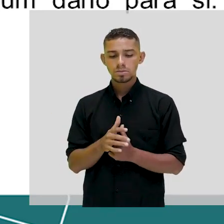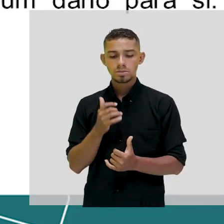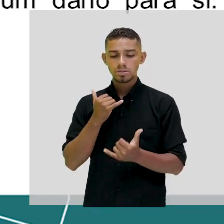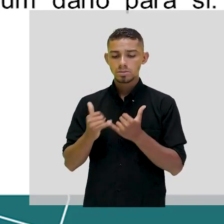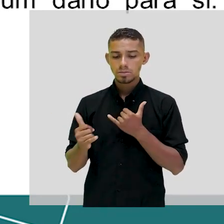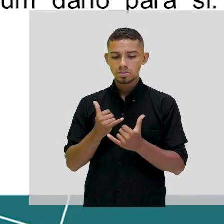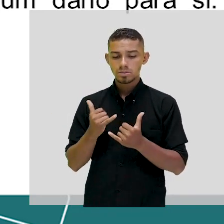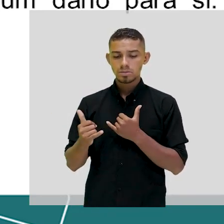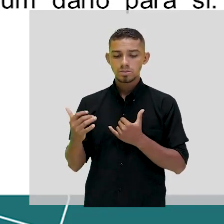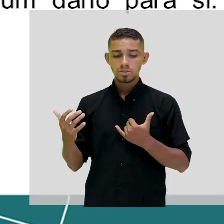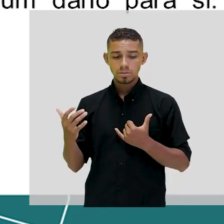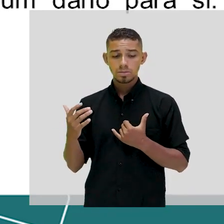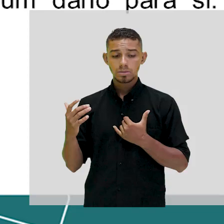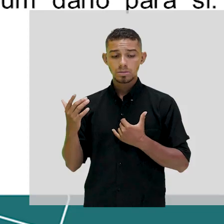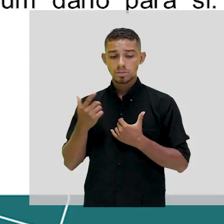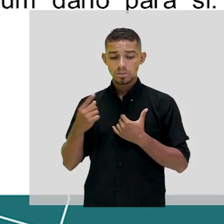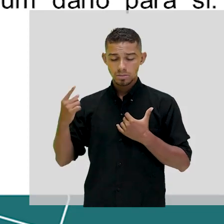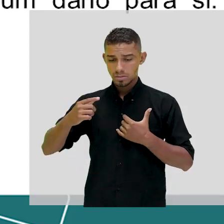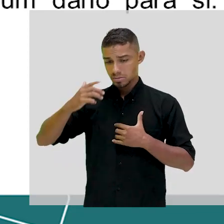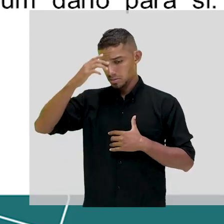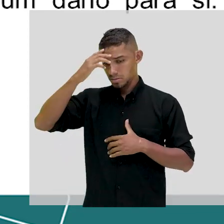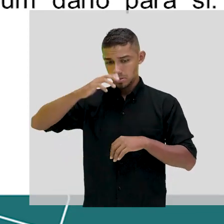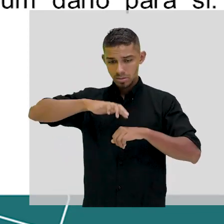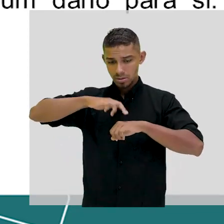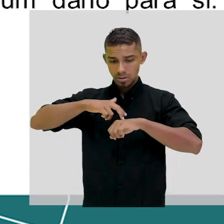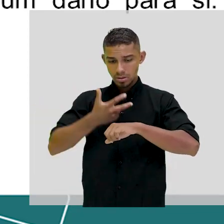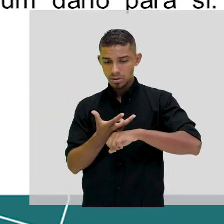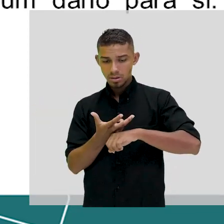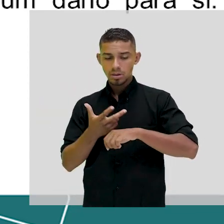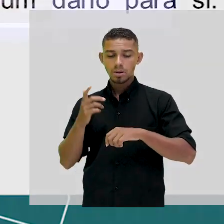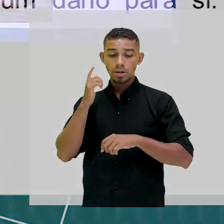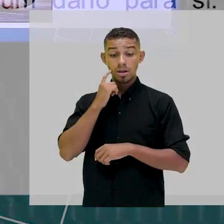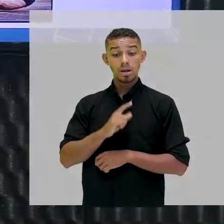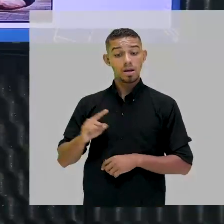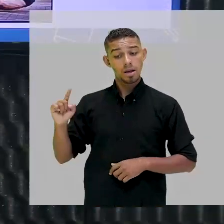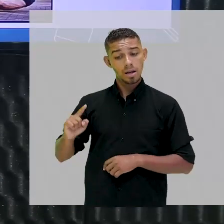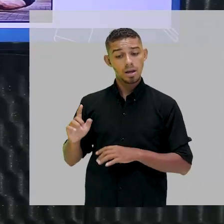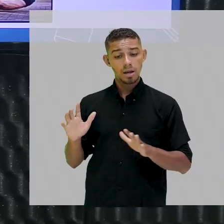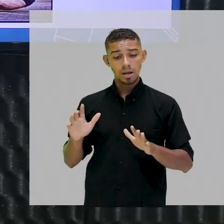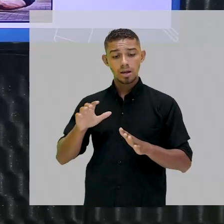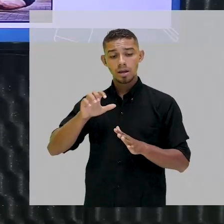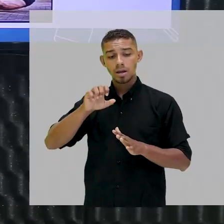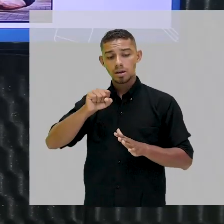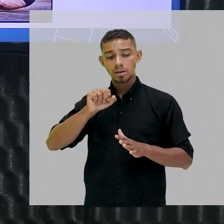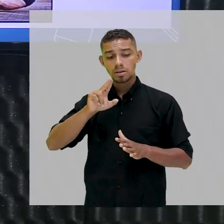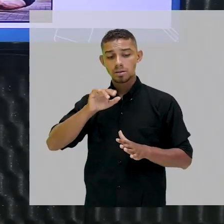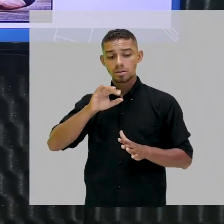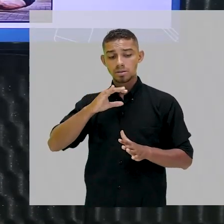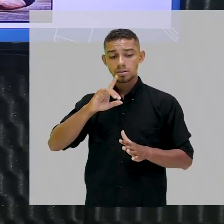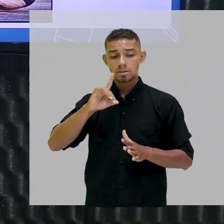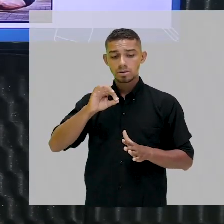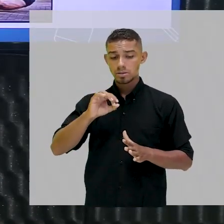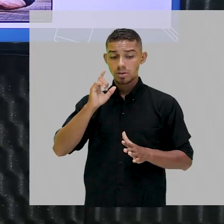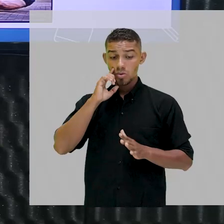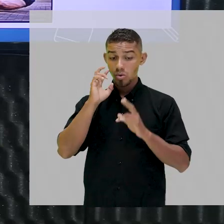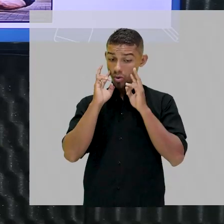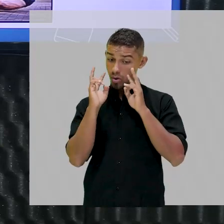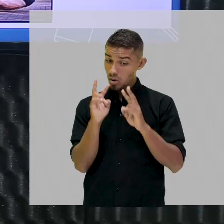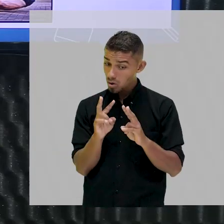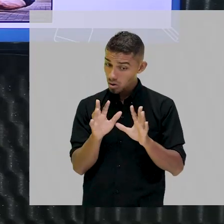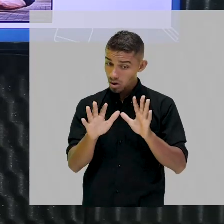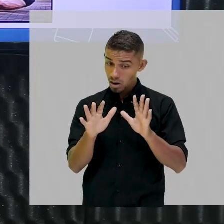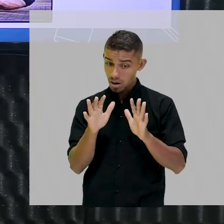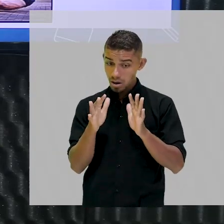cair e perder o controle de si mesmo. O truque de fazer um suicídio, olhar é eficaz, é que ele